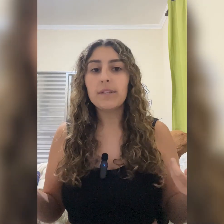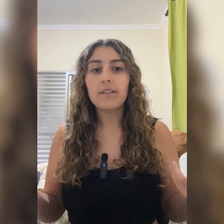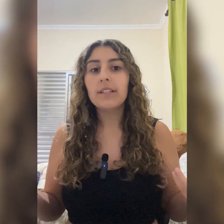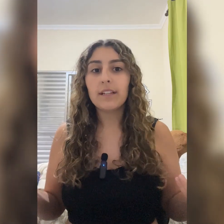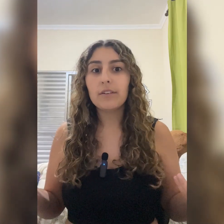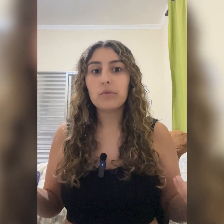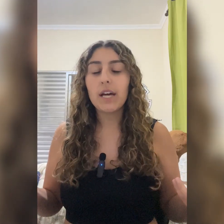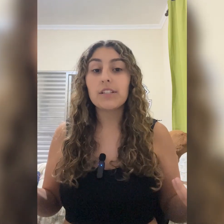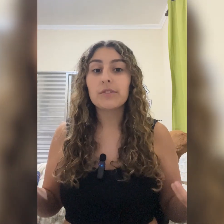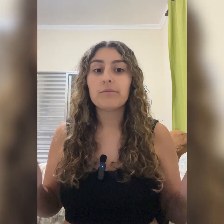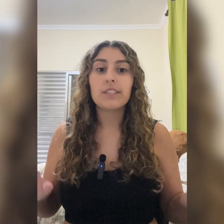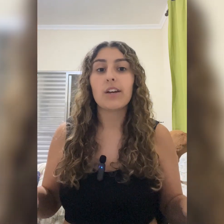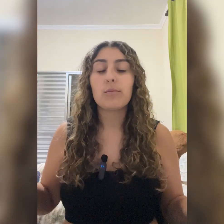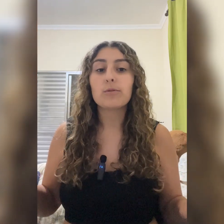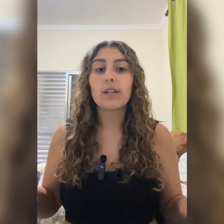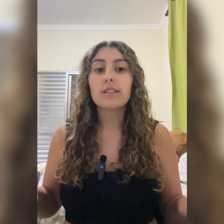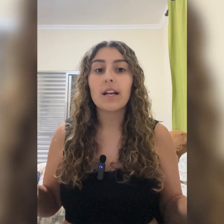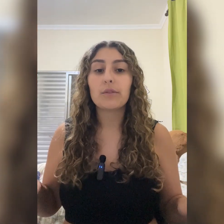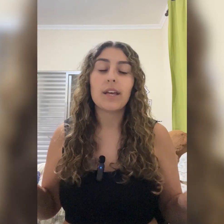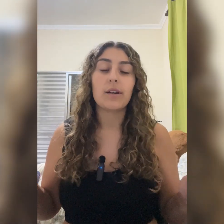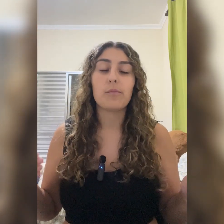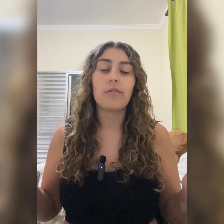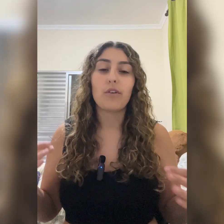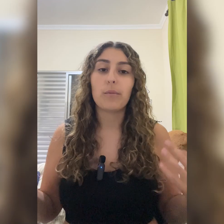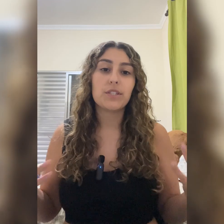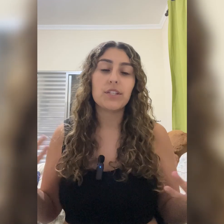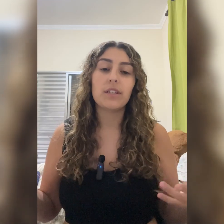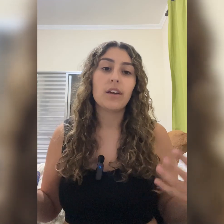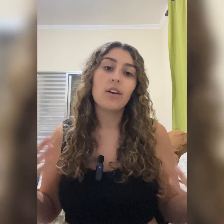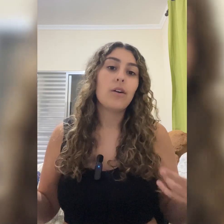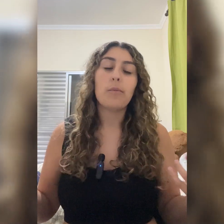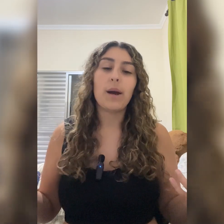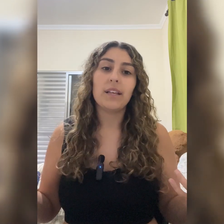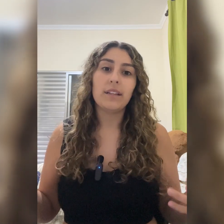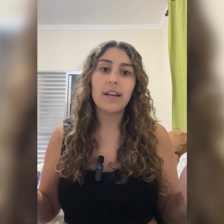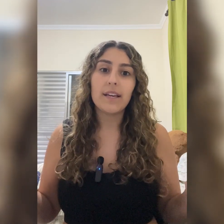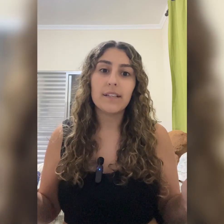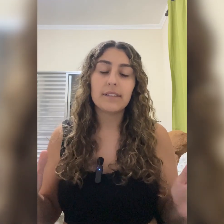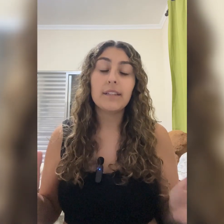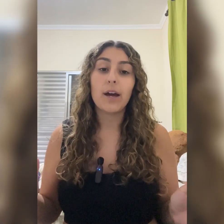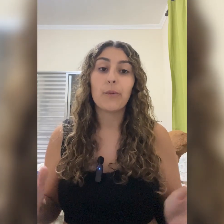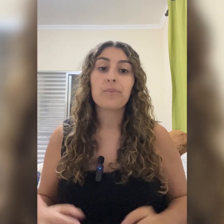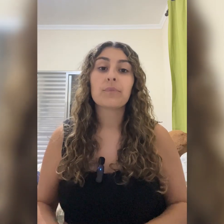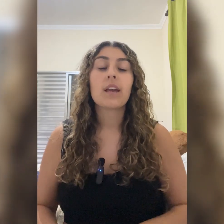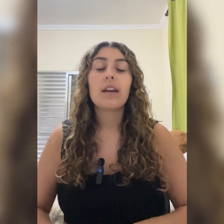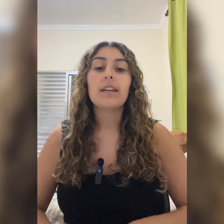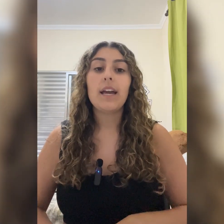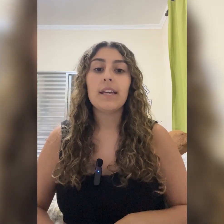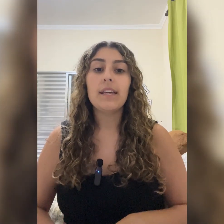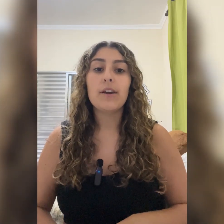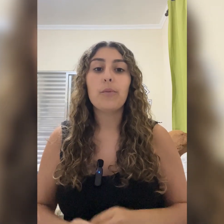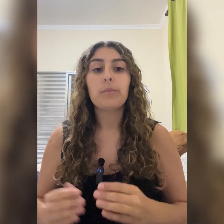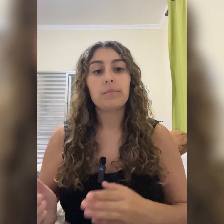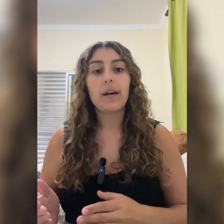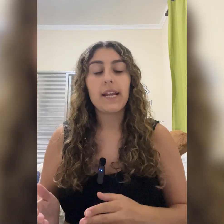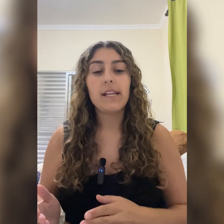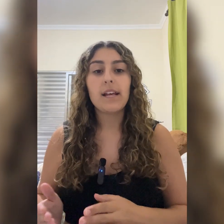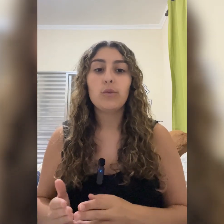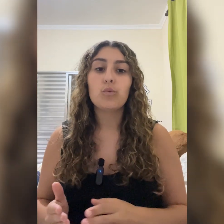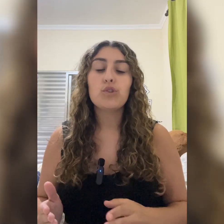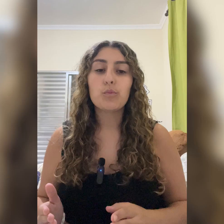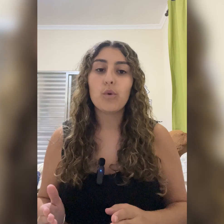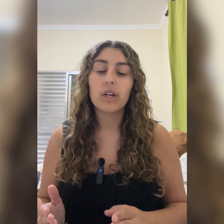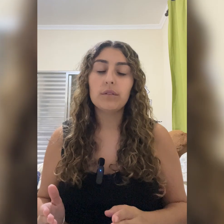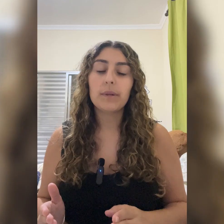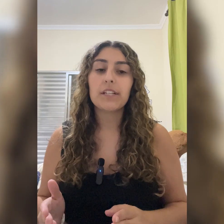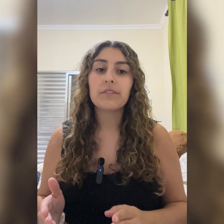aí eu comecei a vender na faculdade. E aí começou a dar certo, né? Era uma forma de uma renda extra e tal. E aí eu parei, né,